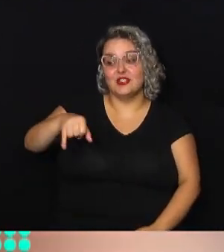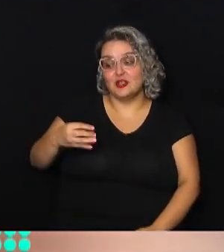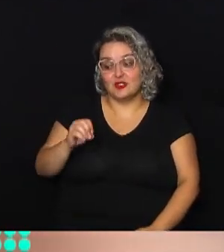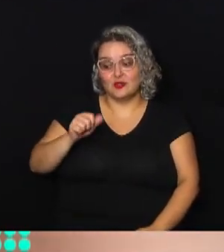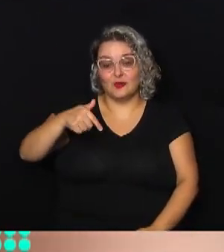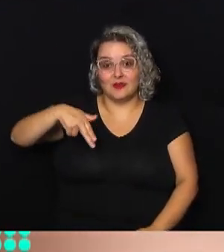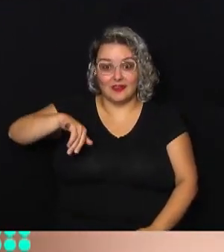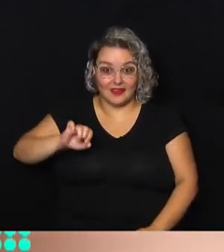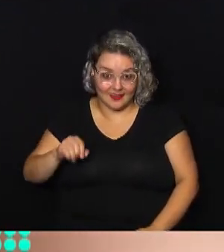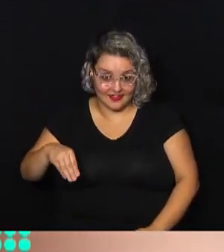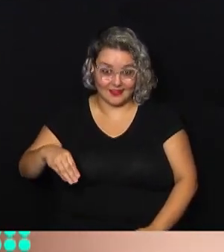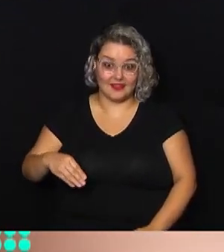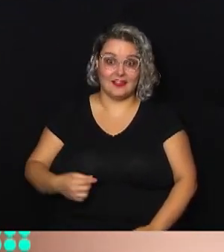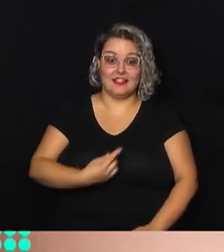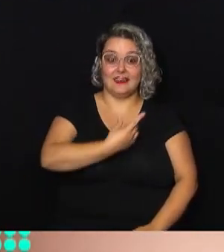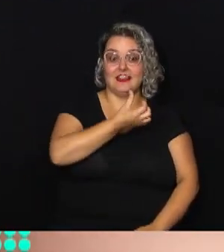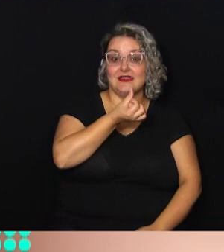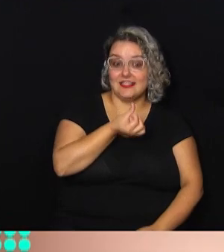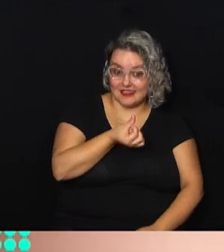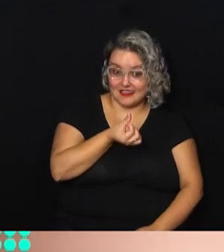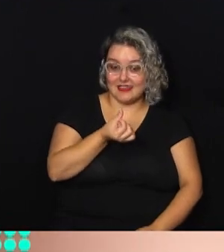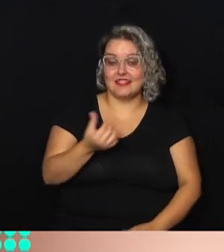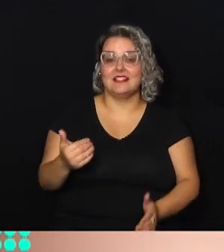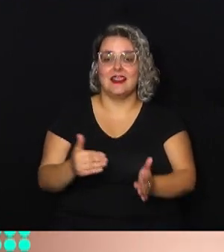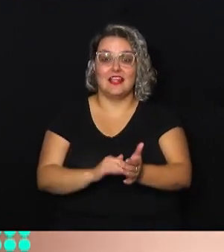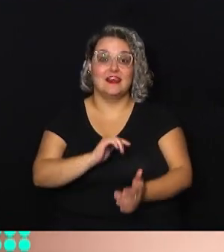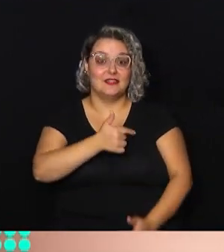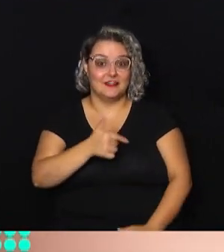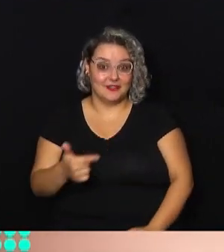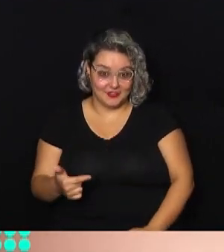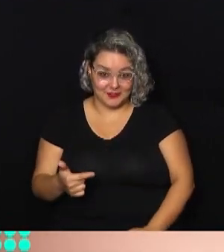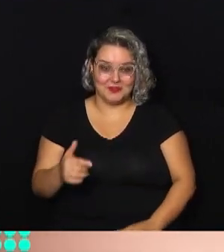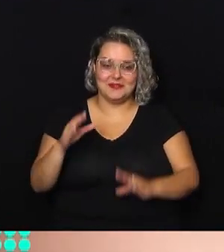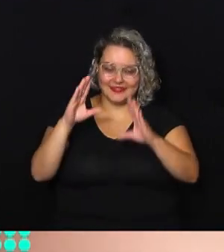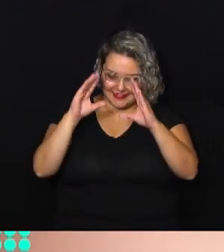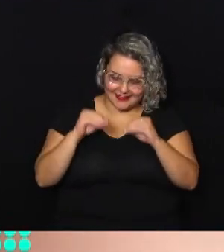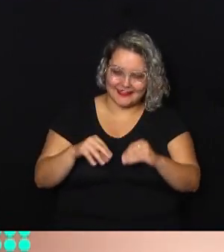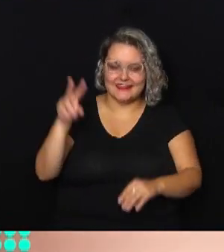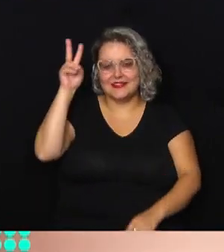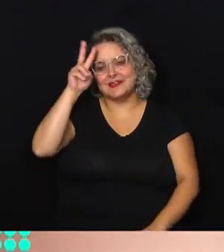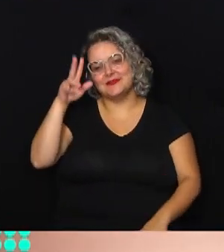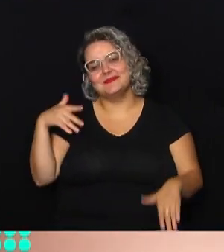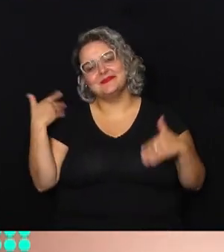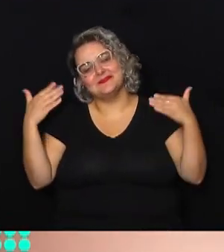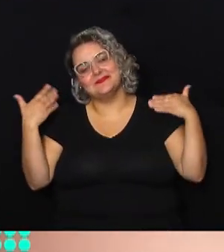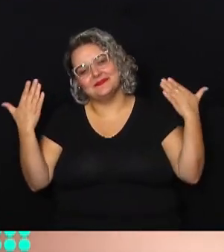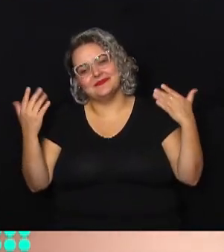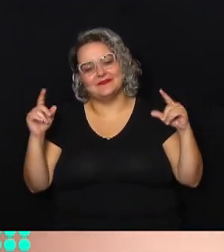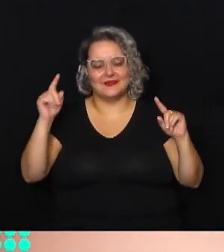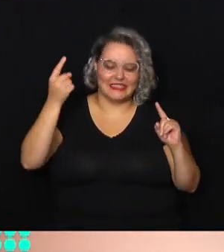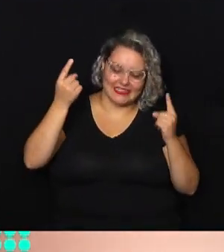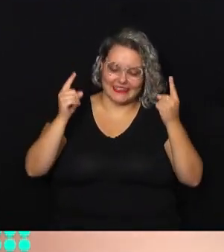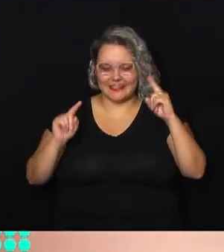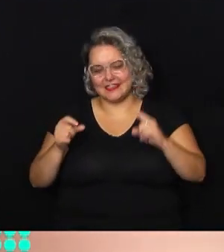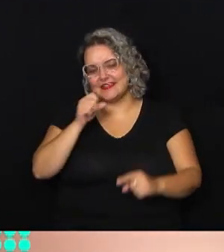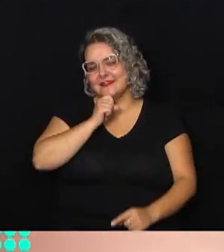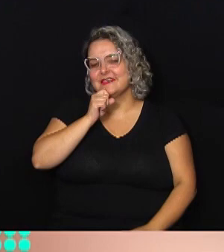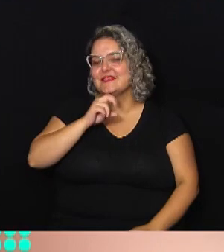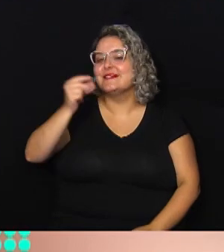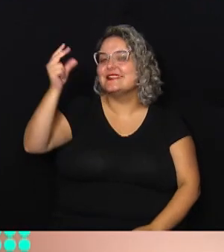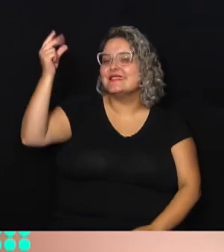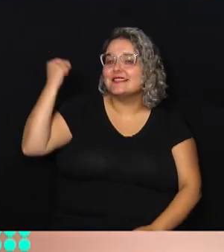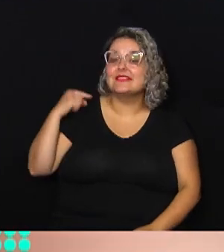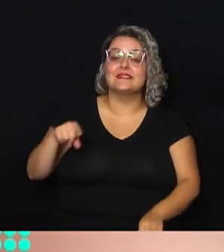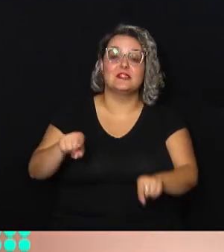das 16 às 22 horas, relembrando aqueles alegres e antigos carnavais. Faremos também